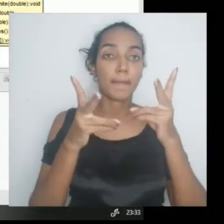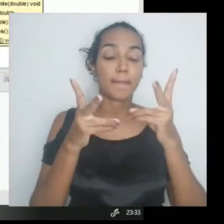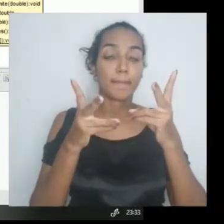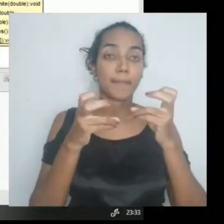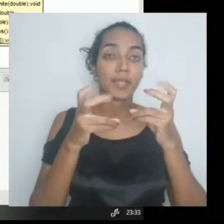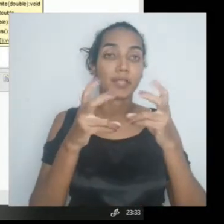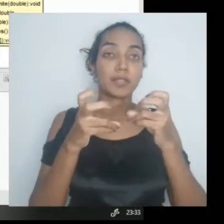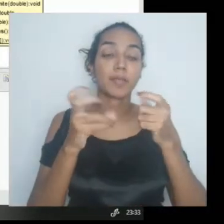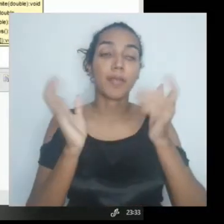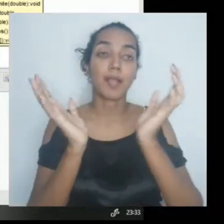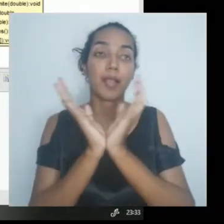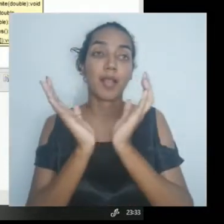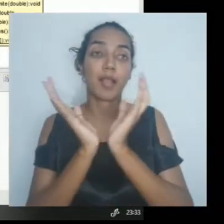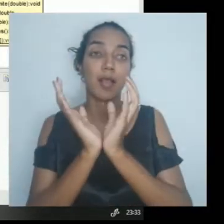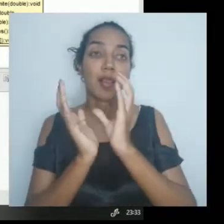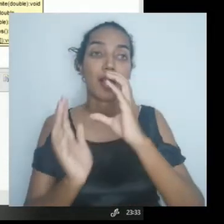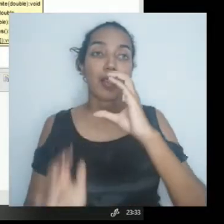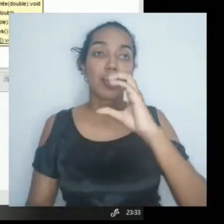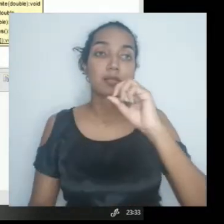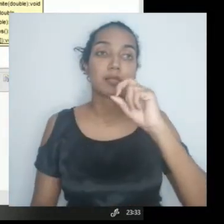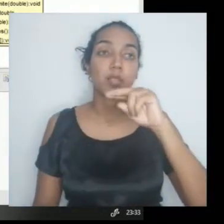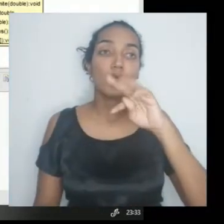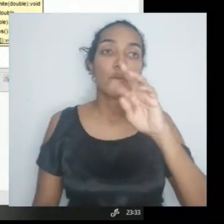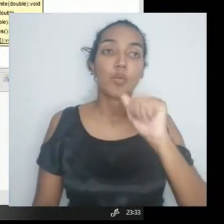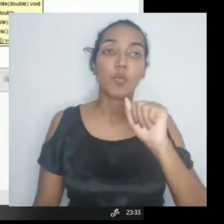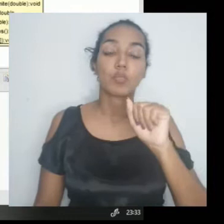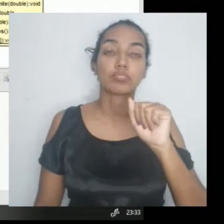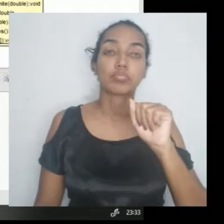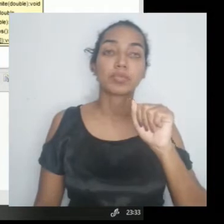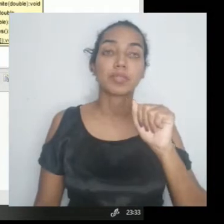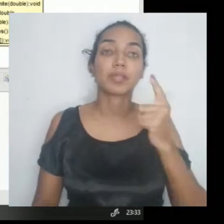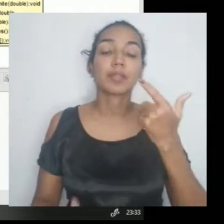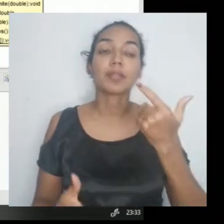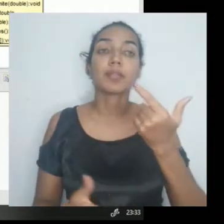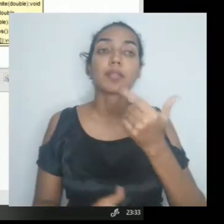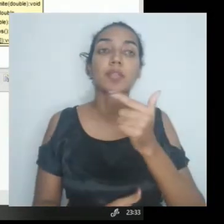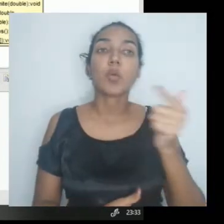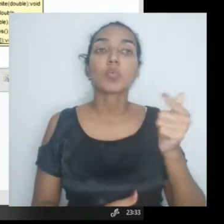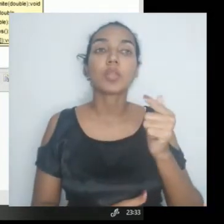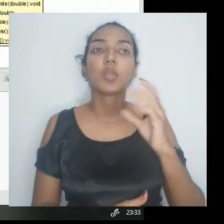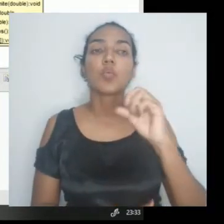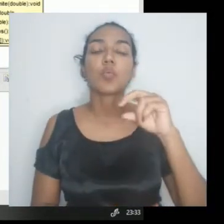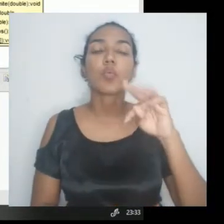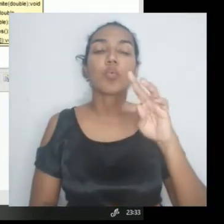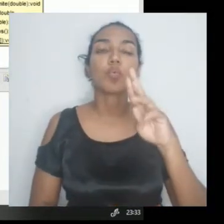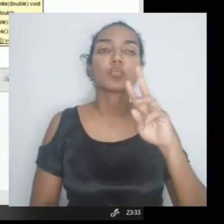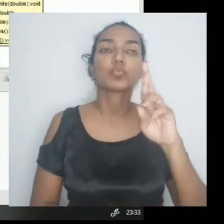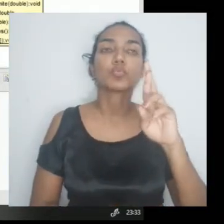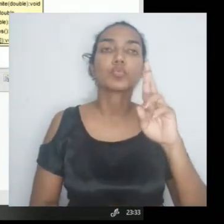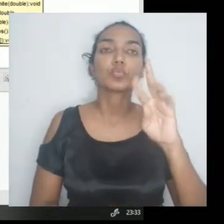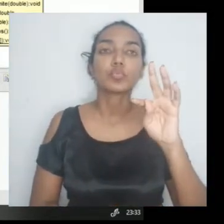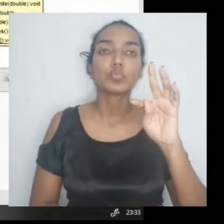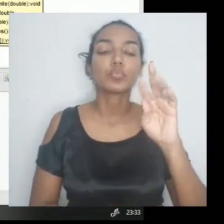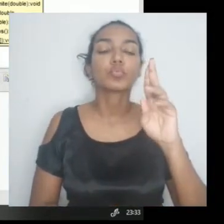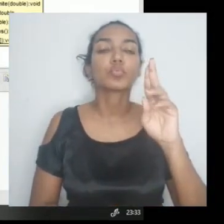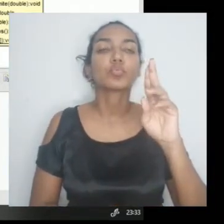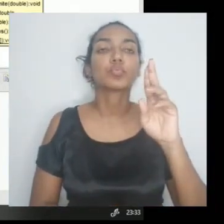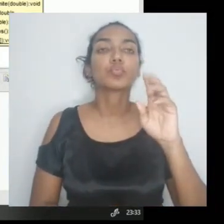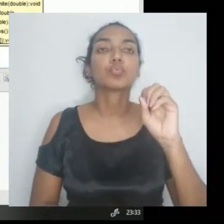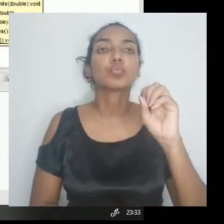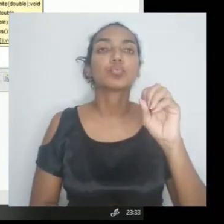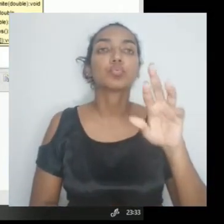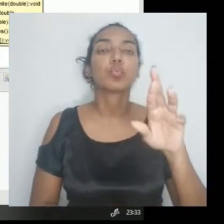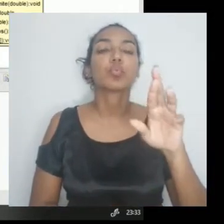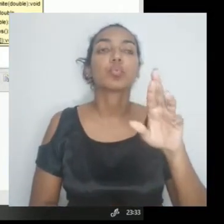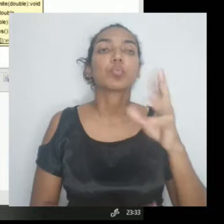tem um construtor sem parâmetros. Ou seja, eu não tenho como fazer new conta sem passar nenhum parâmetro, porque eu não